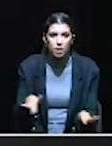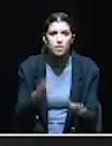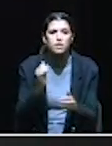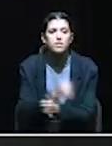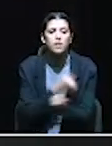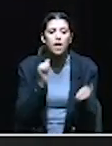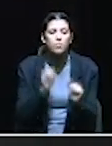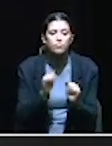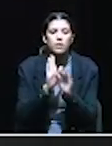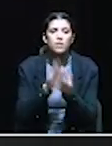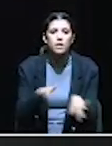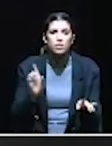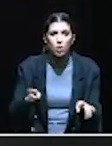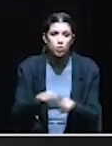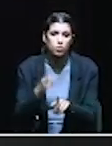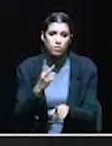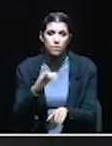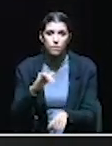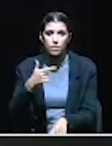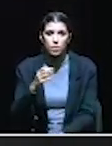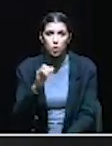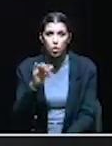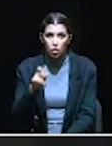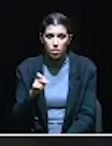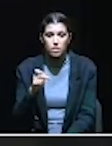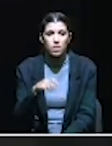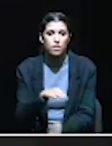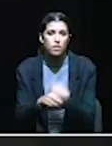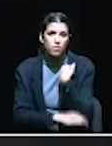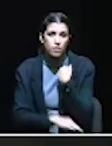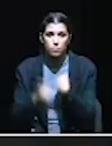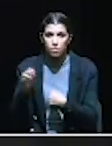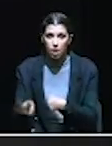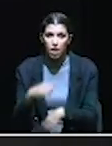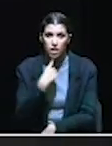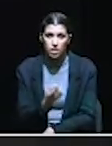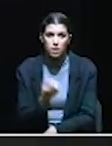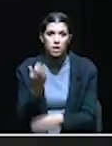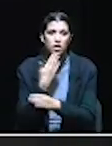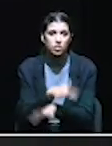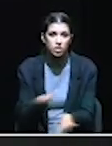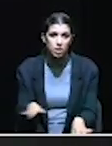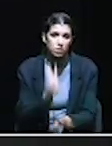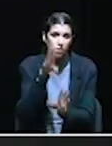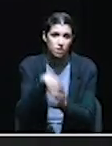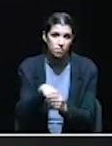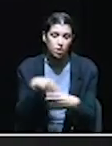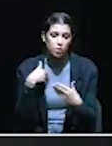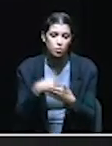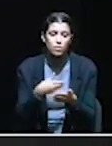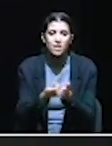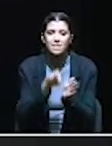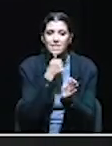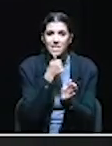das crianças? Acontece o que a Vitória Clemente, da Junta de Freguesia de Belém, aqui veio dizer, que é as crianças fazerem parte dos processos